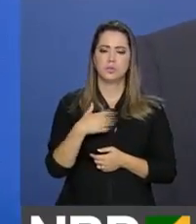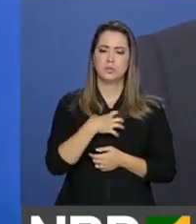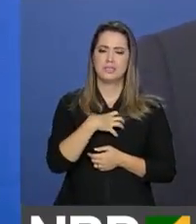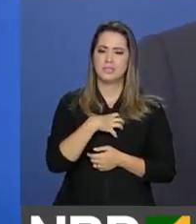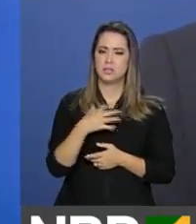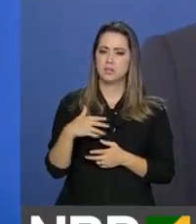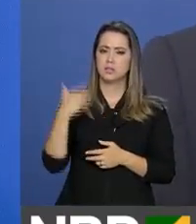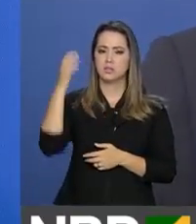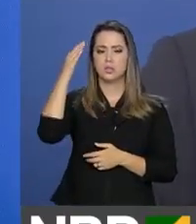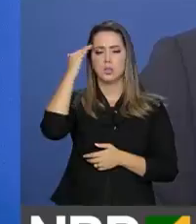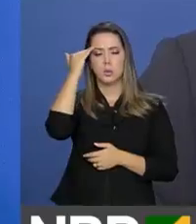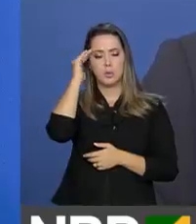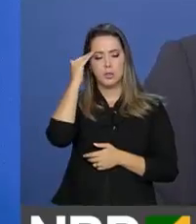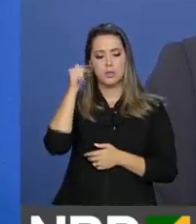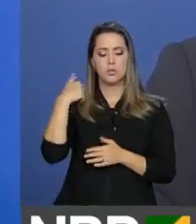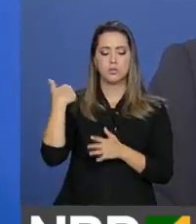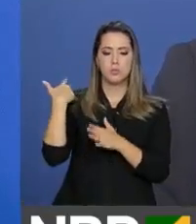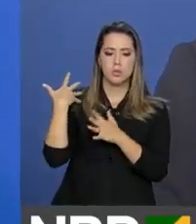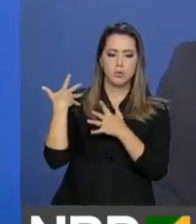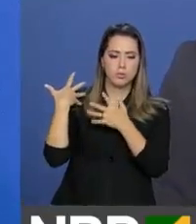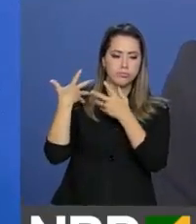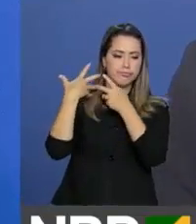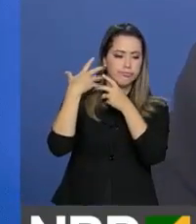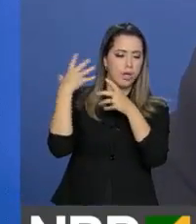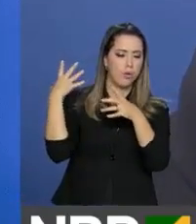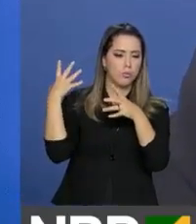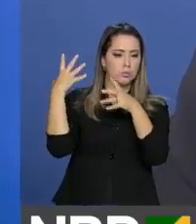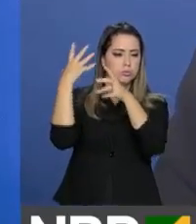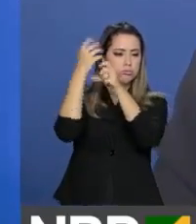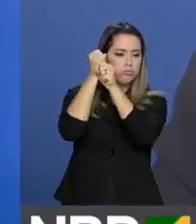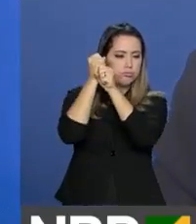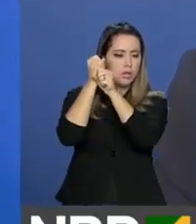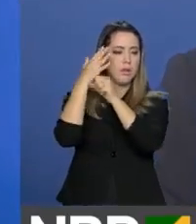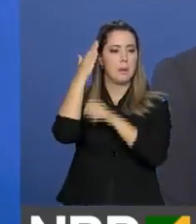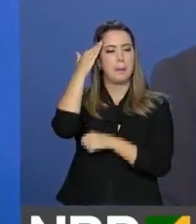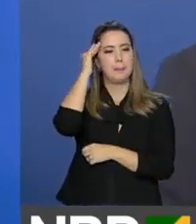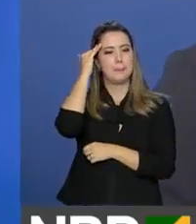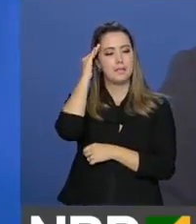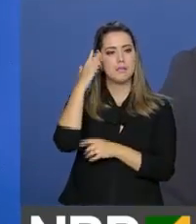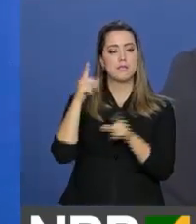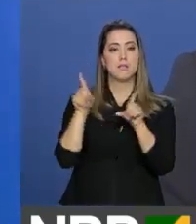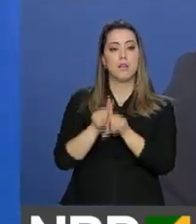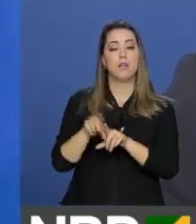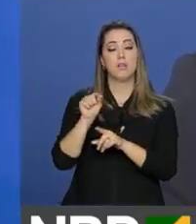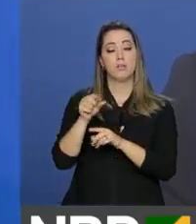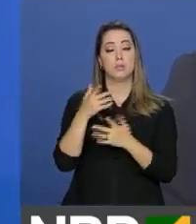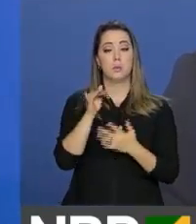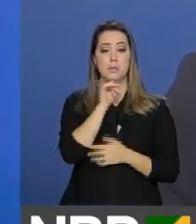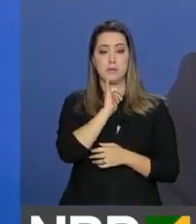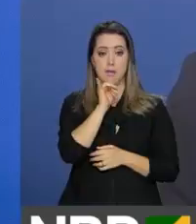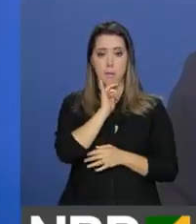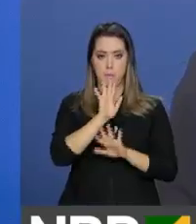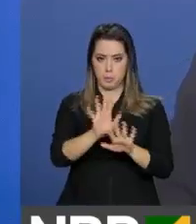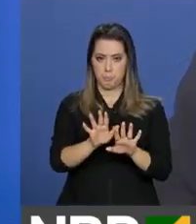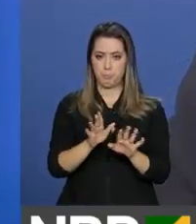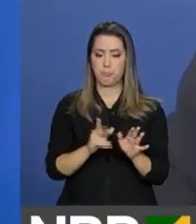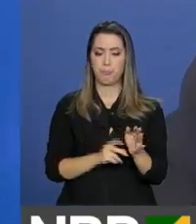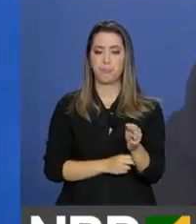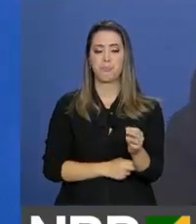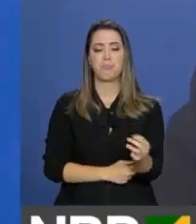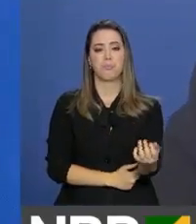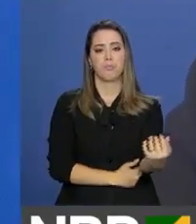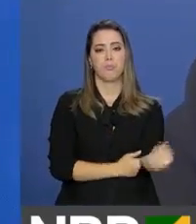longo do tempo no meu raciocínio, na minha cabeça, né? Eu disse: nós vamos levar adiante. Então, dou exemplos singelíssimos. Por exemplo, o caso